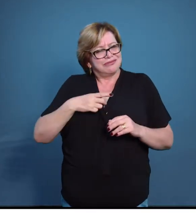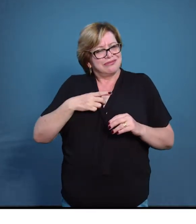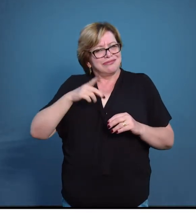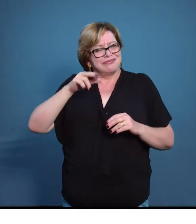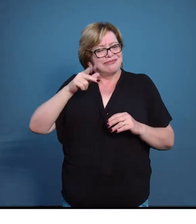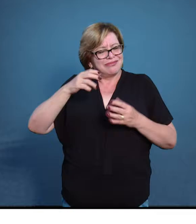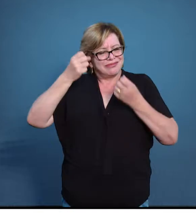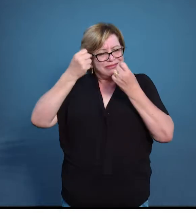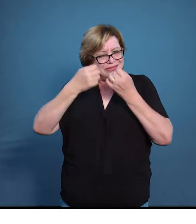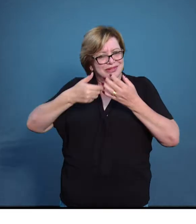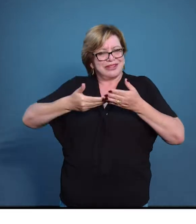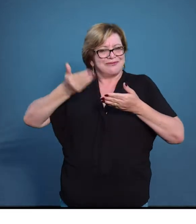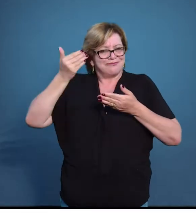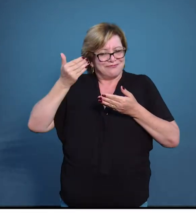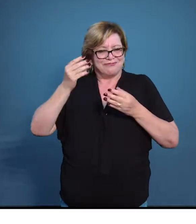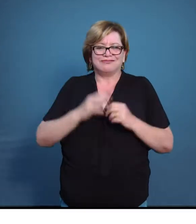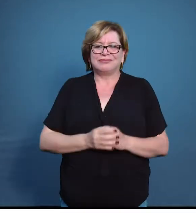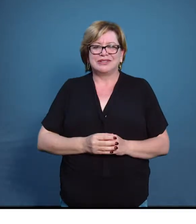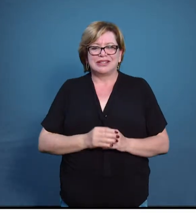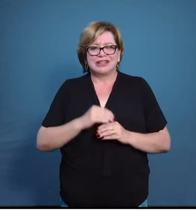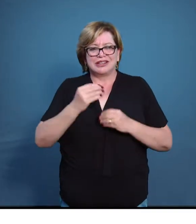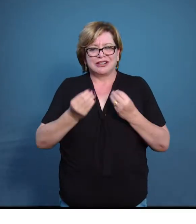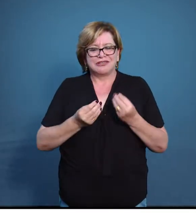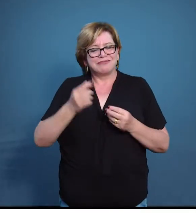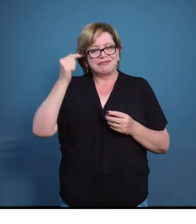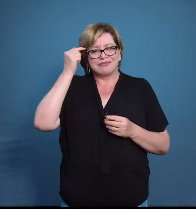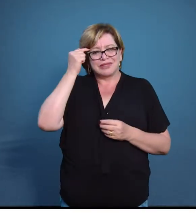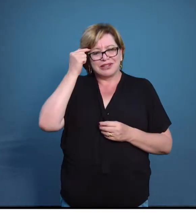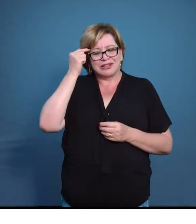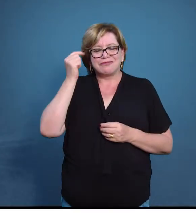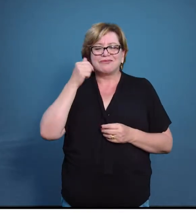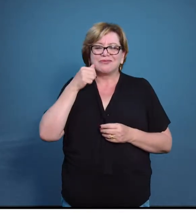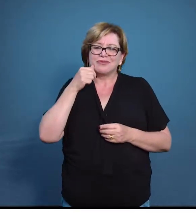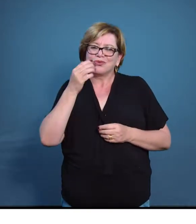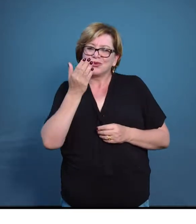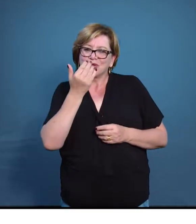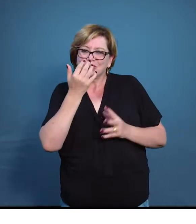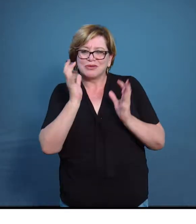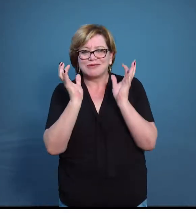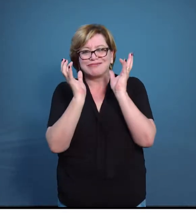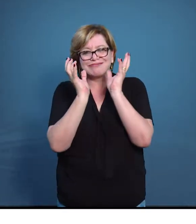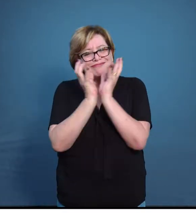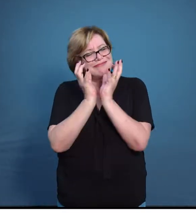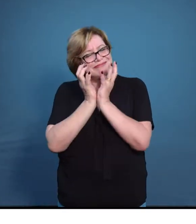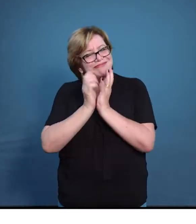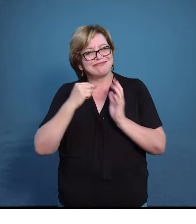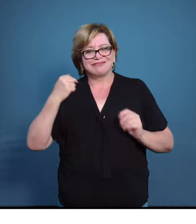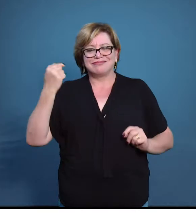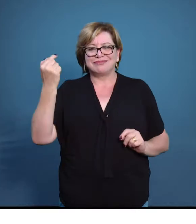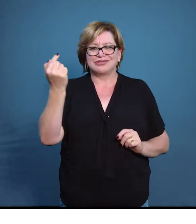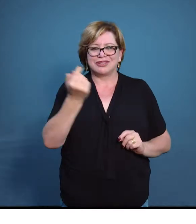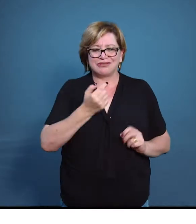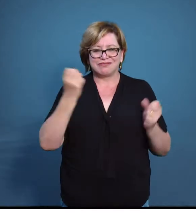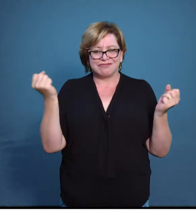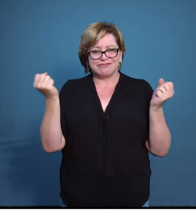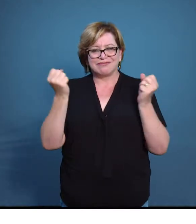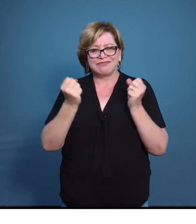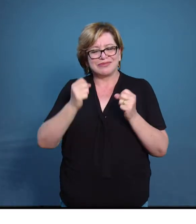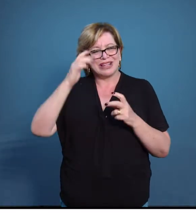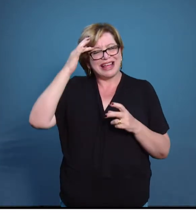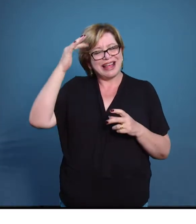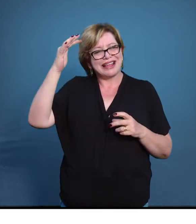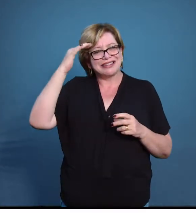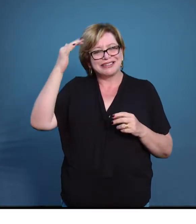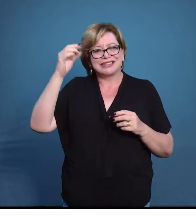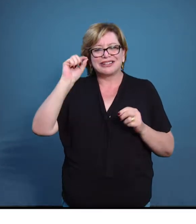do vídeo. Partindo do princípio que a moça está comendo uma alface, nós podemos imaginar ou colocar ela no